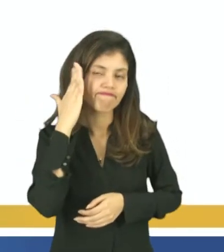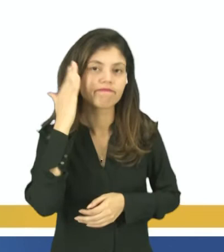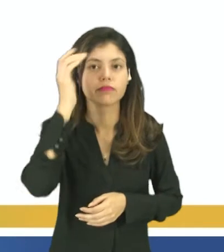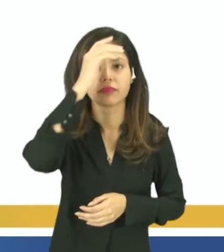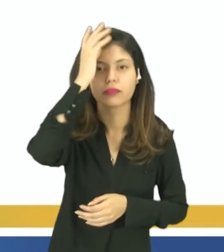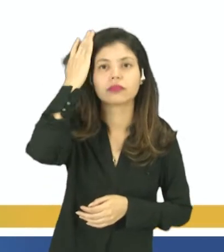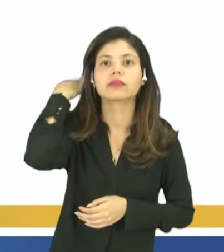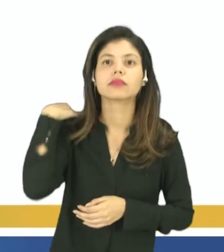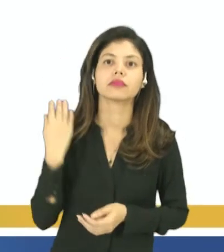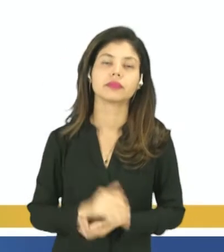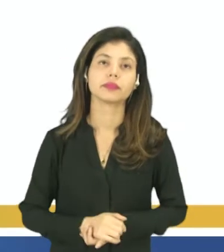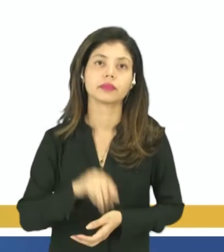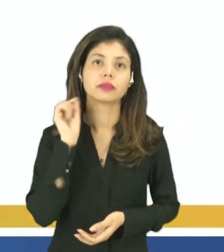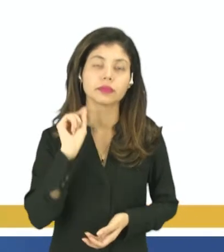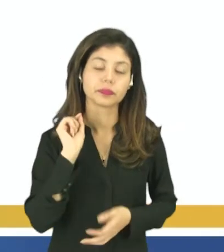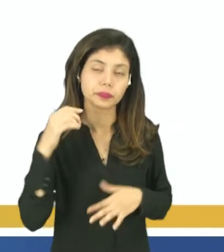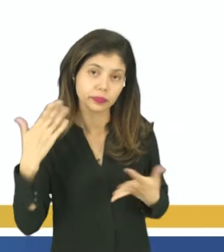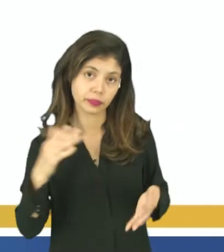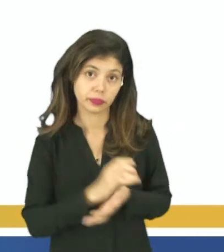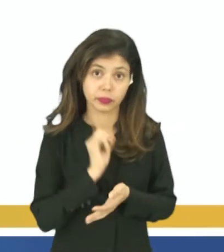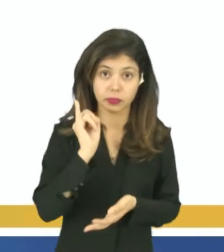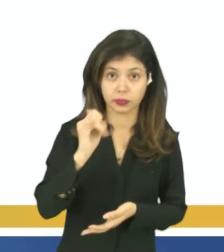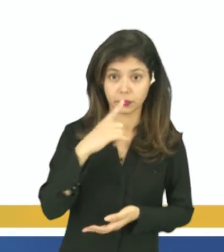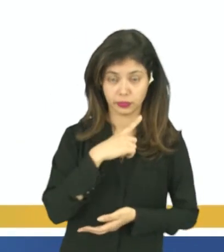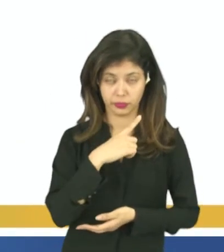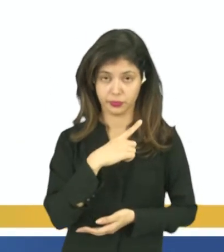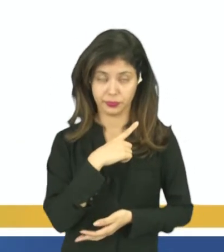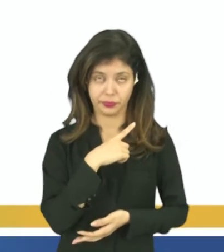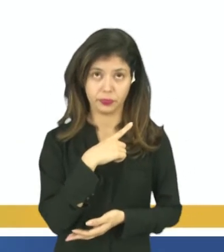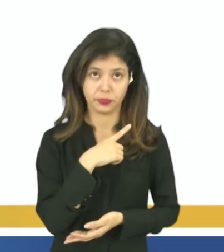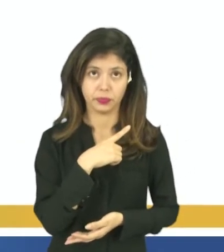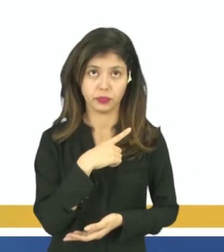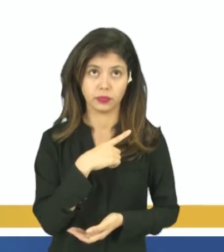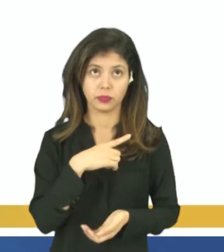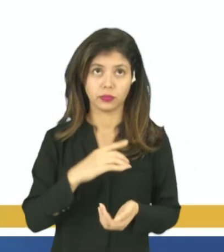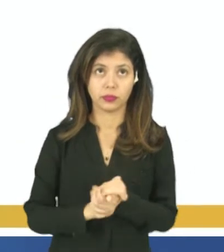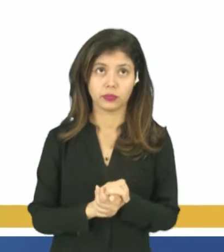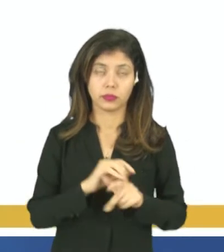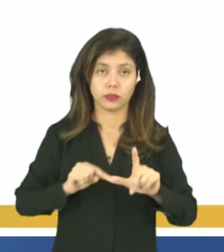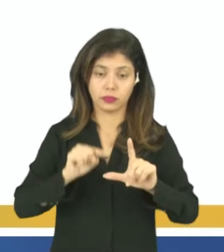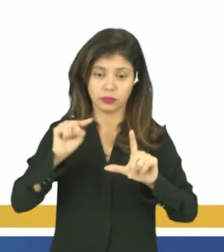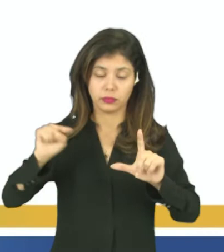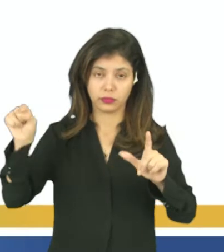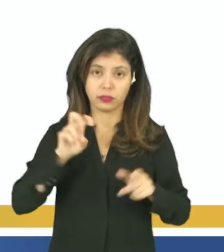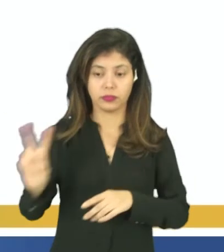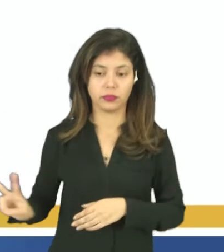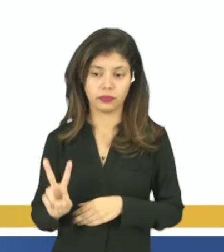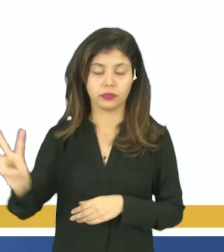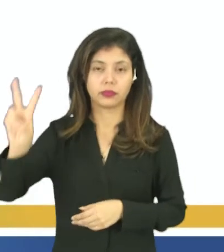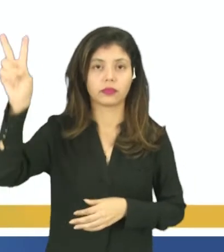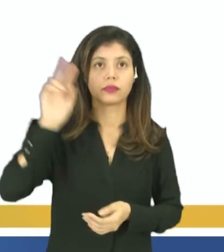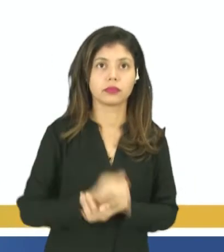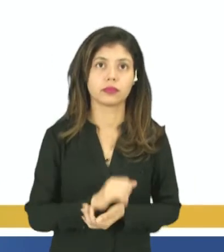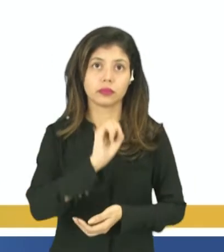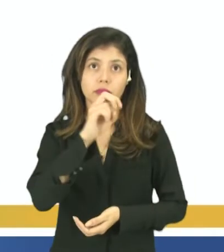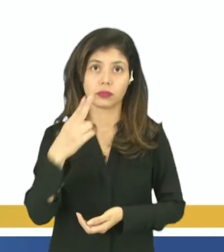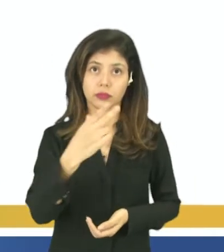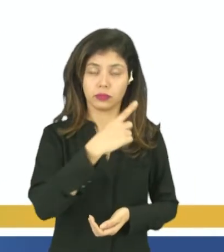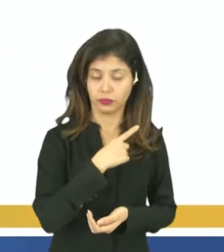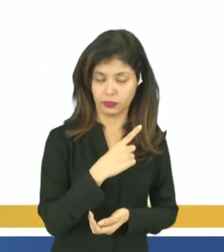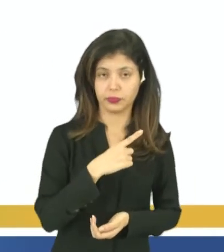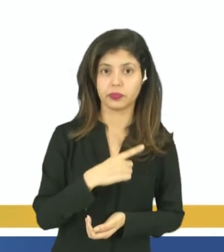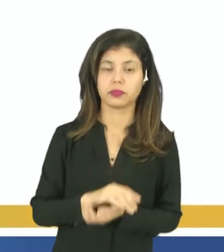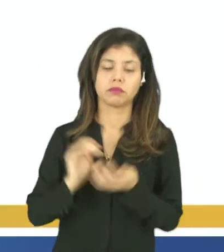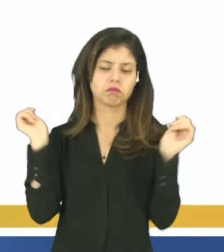Um deles é que se houver a escalada de violência na Venezuela e houver uma